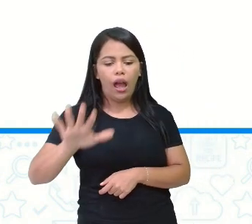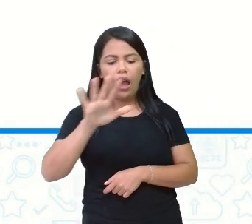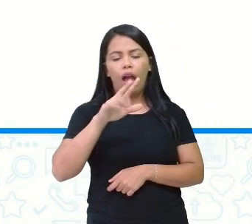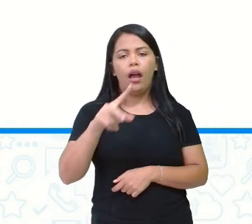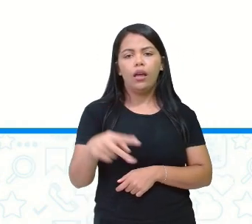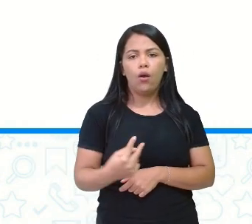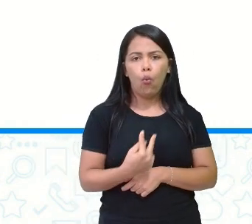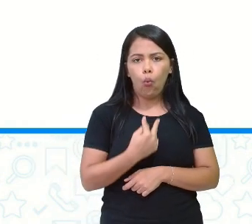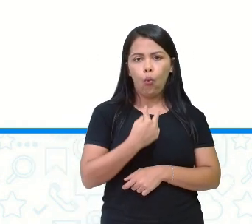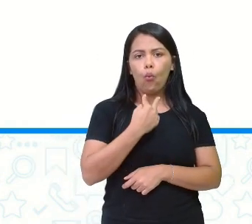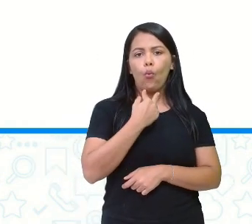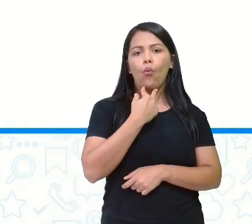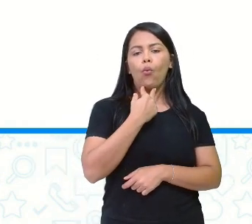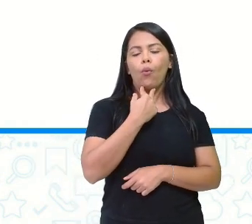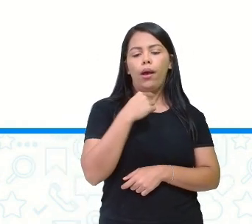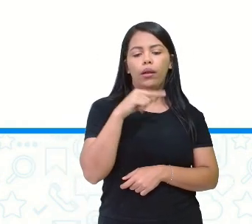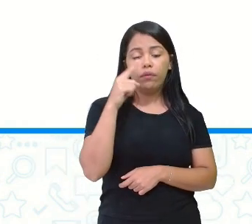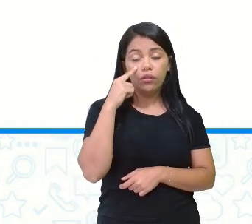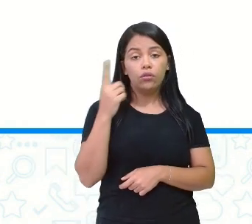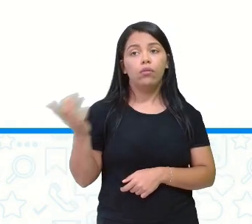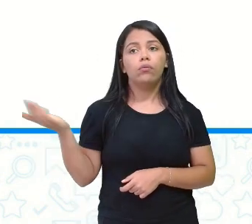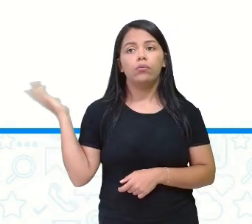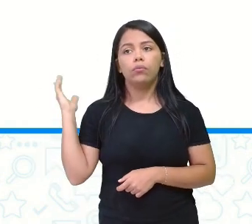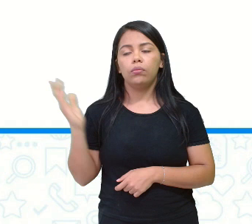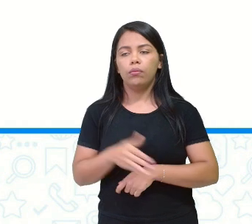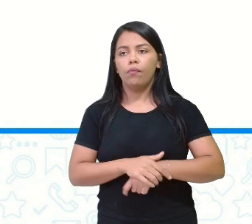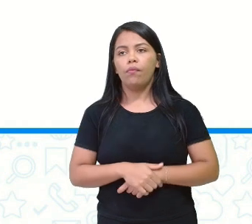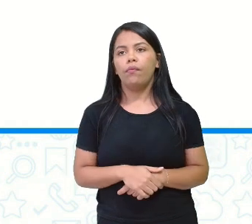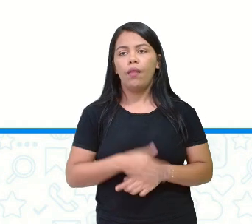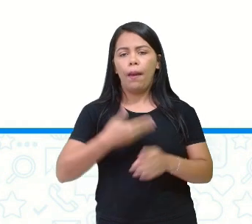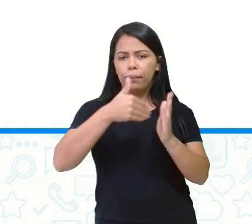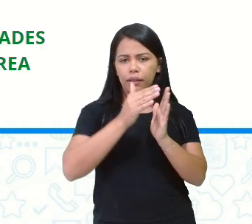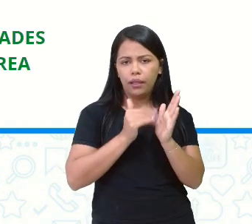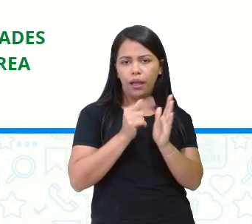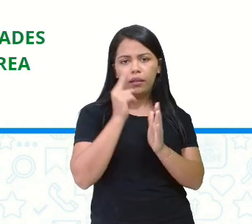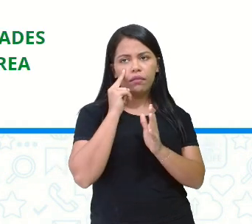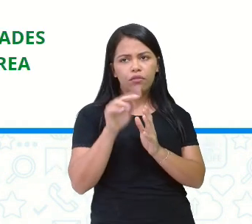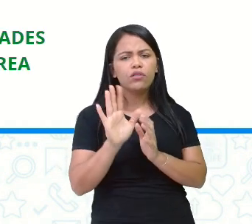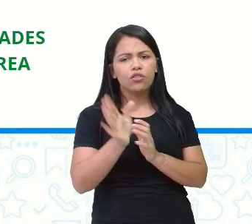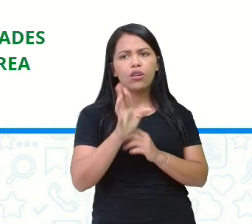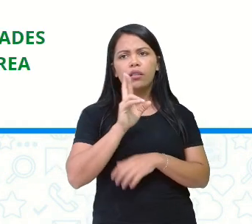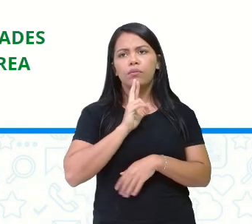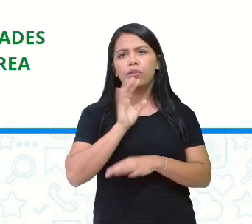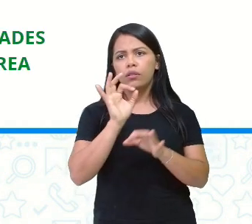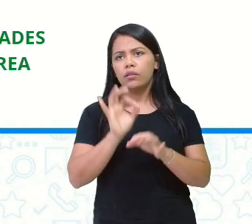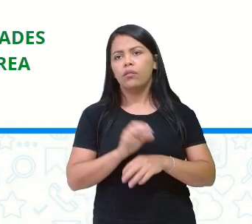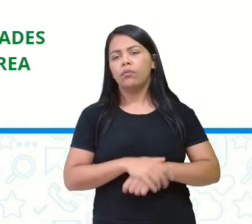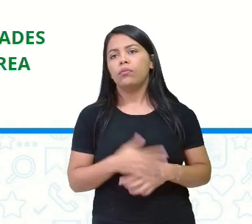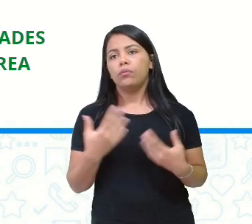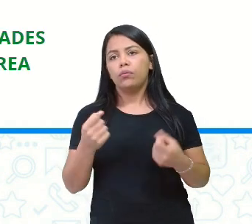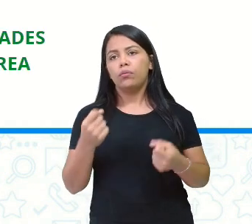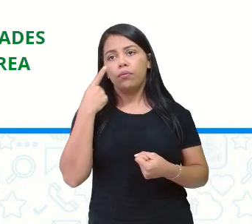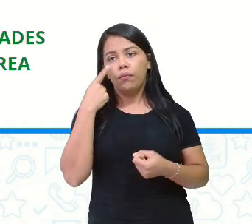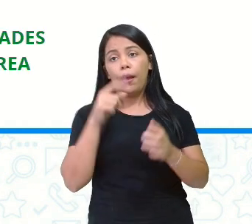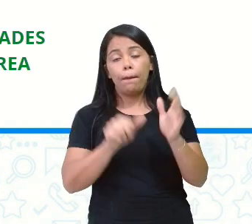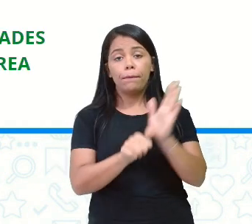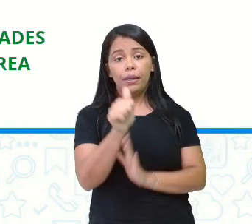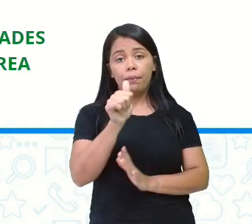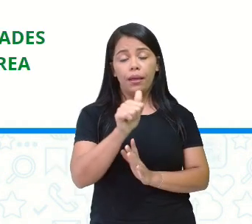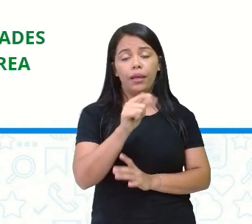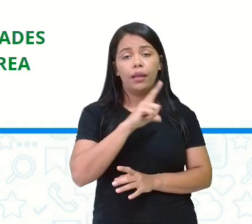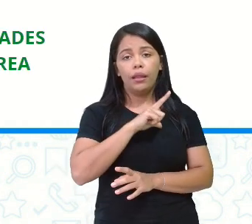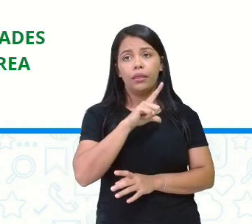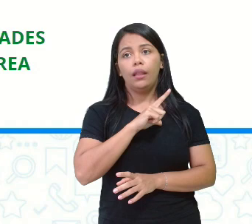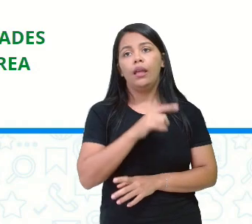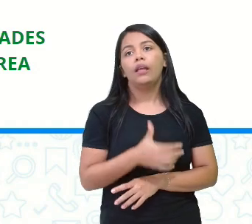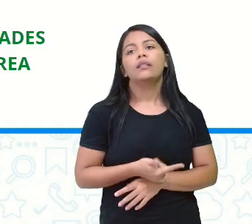região pintada. Será que vocês já responderam? Tenho certeza que sim. Vamos verificar. A figura 1